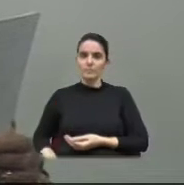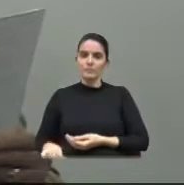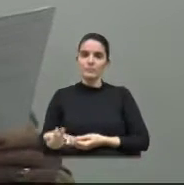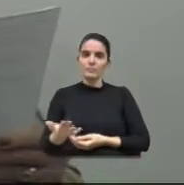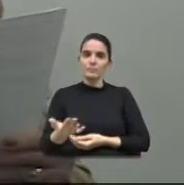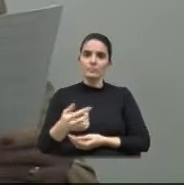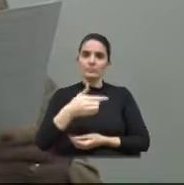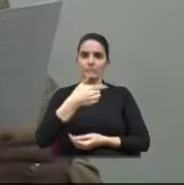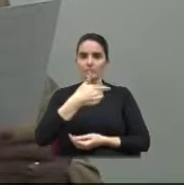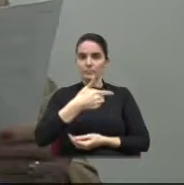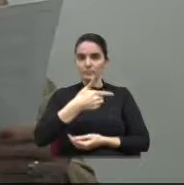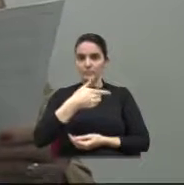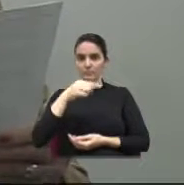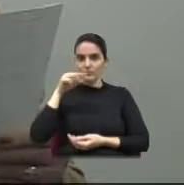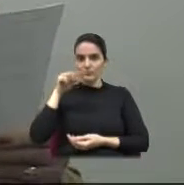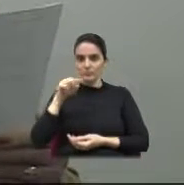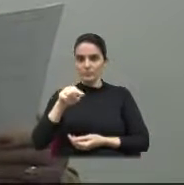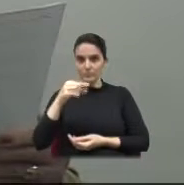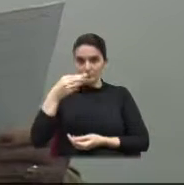R$